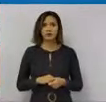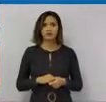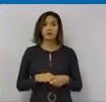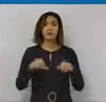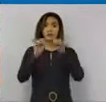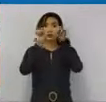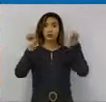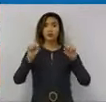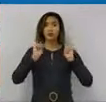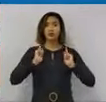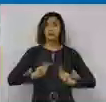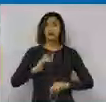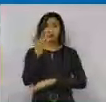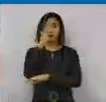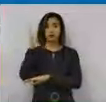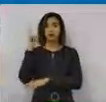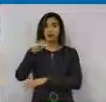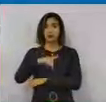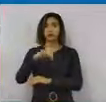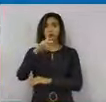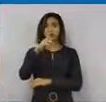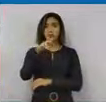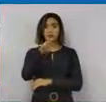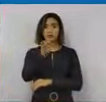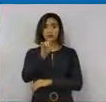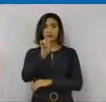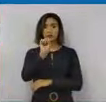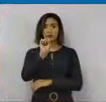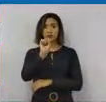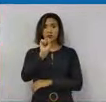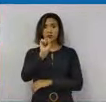gestão ambiental do Prodesan, ele está